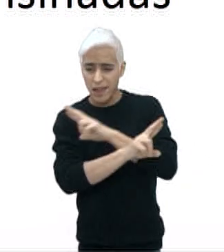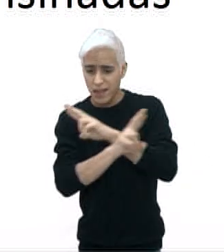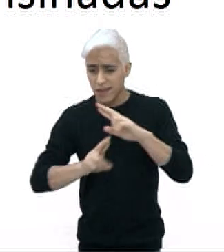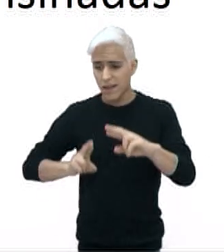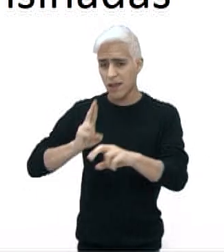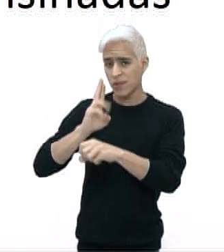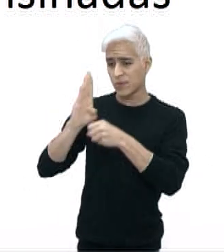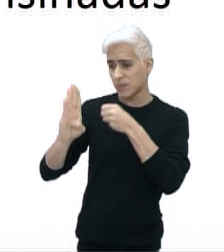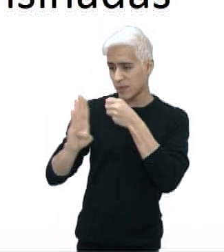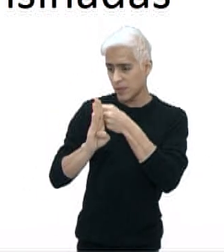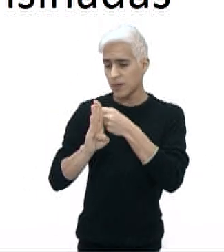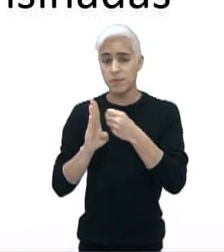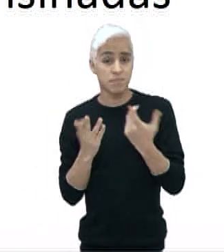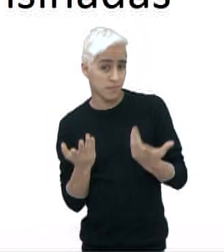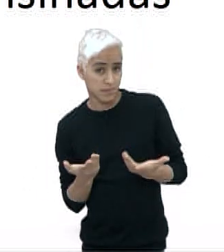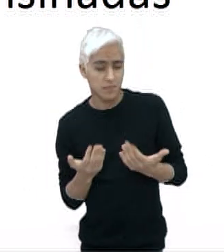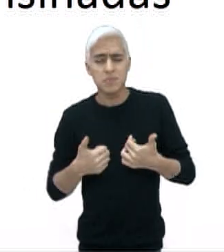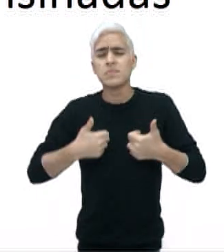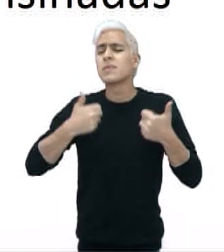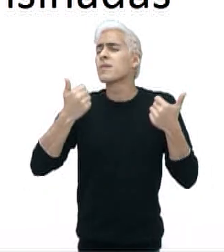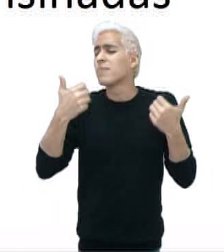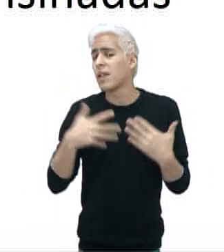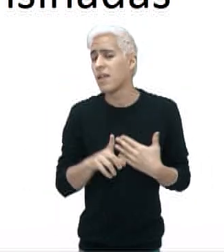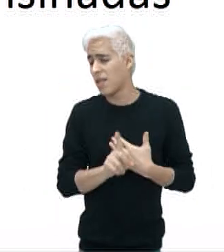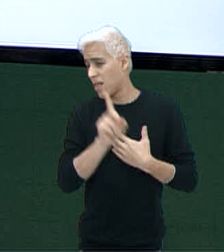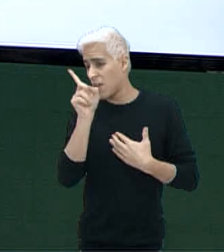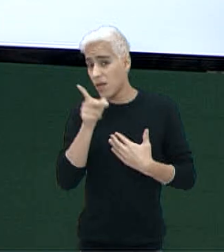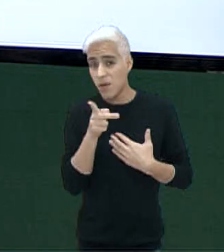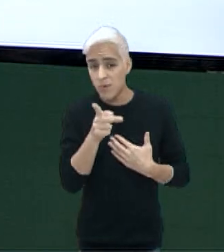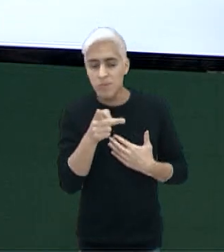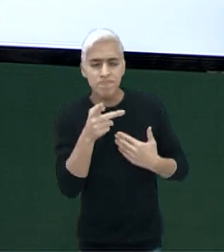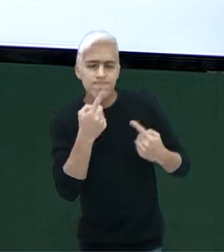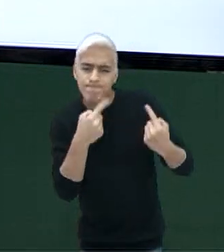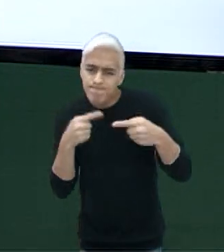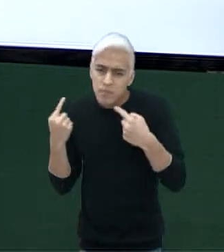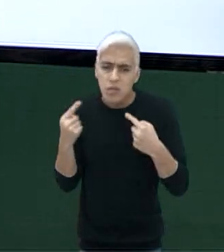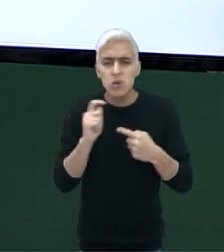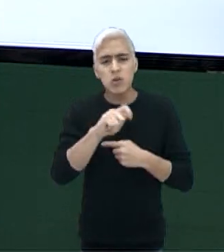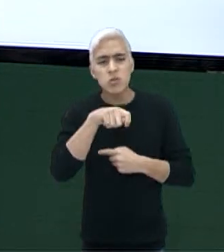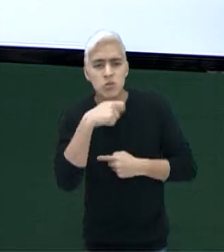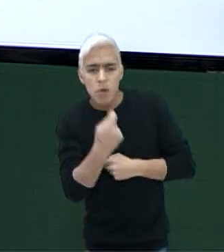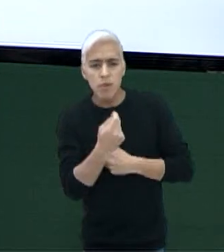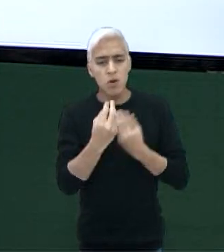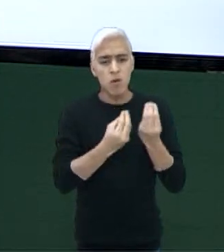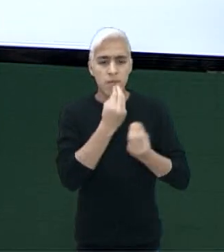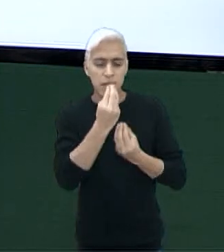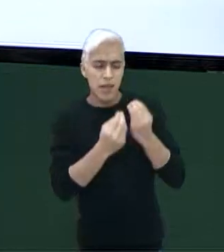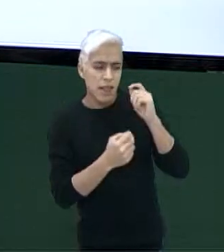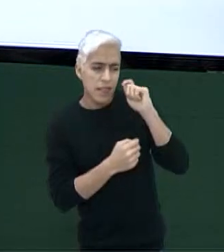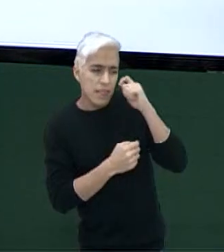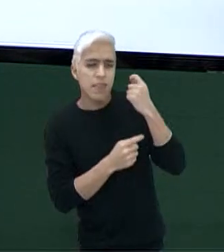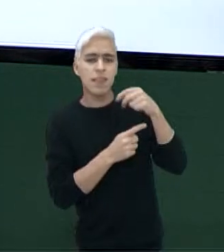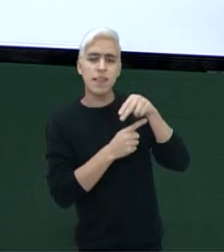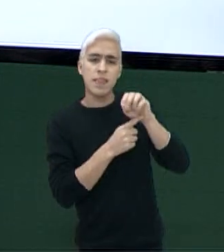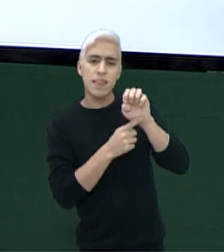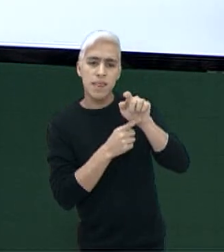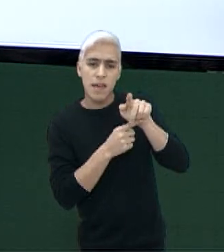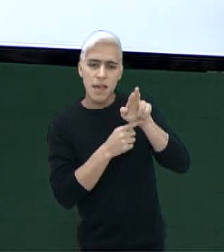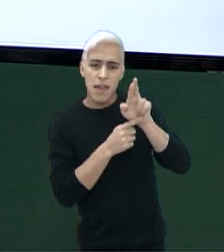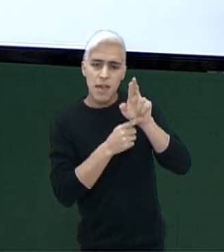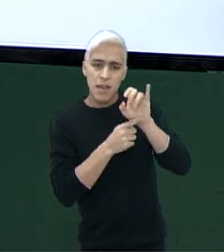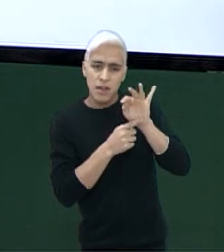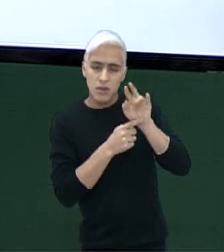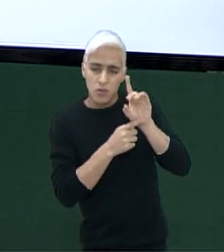ali. Aqui eu coloquei para a gente continuar a nossa discussão sobre questões de negritude, sobre questões do segmento negro,